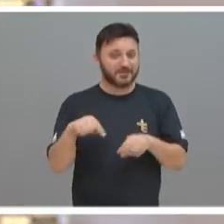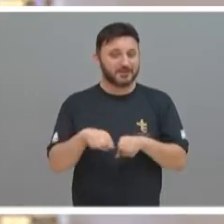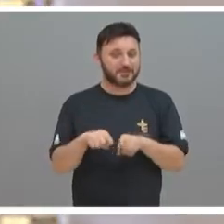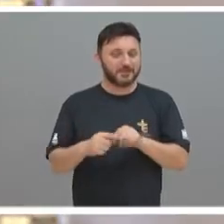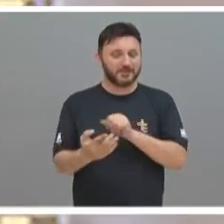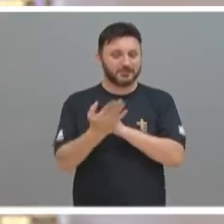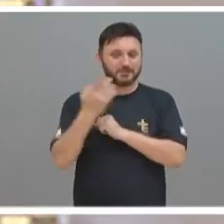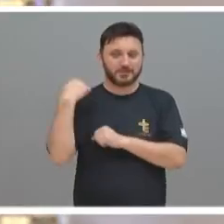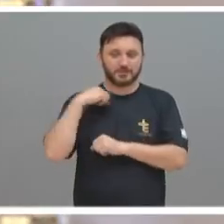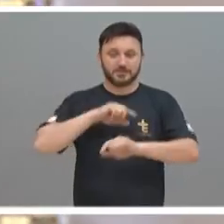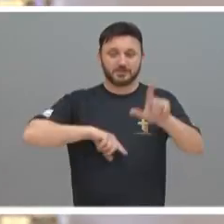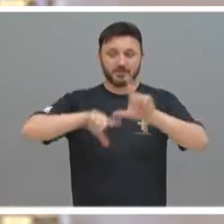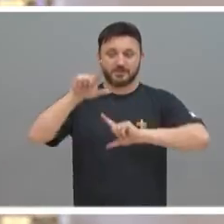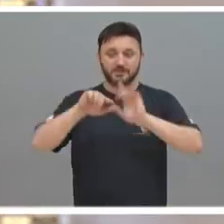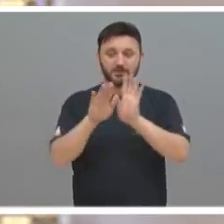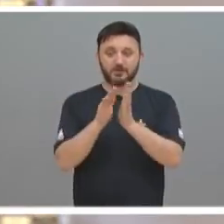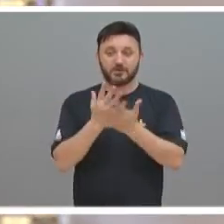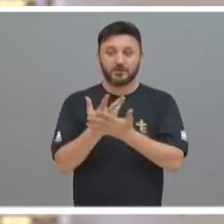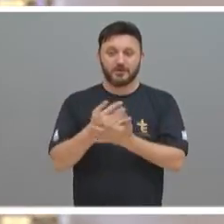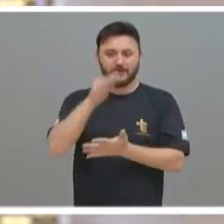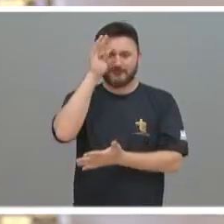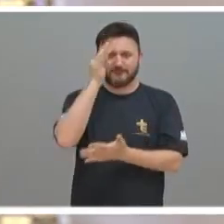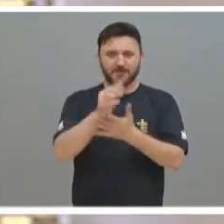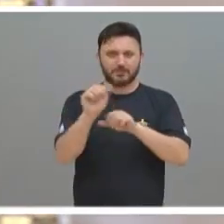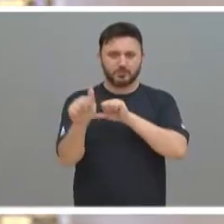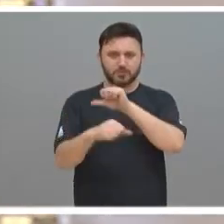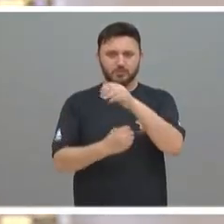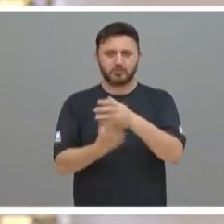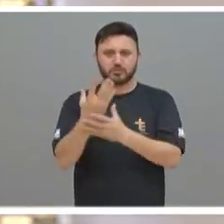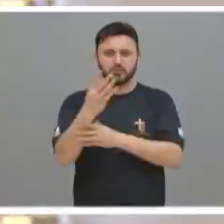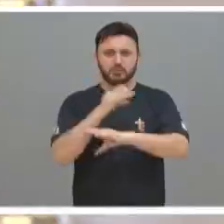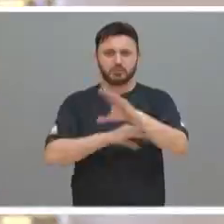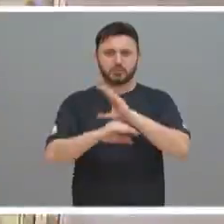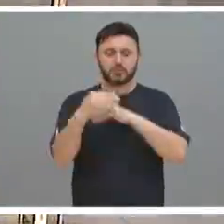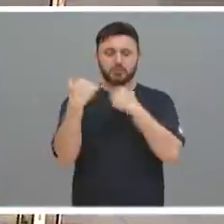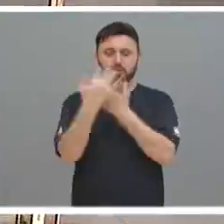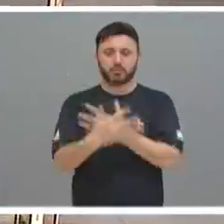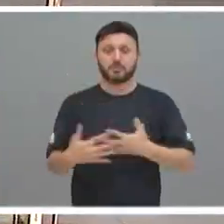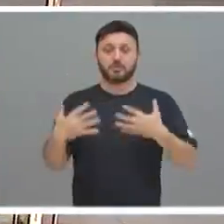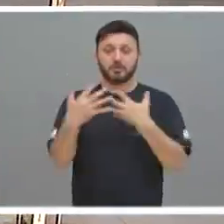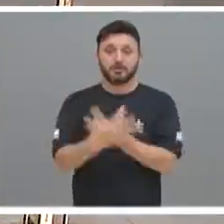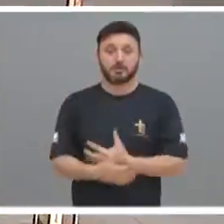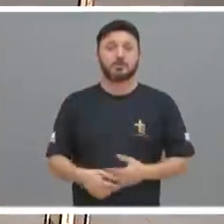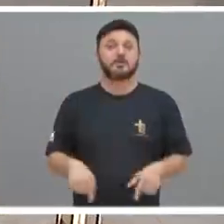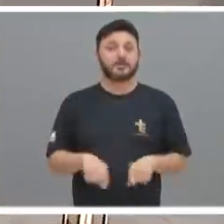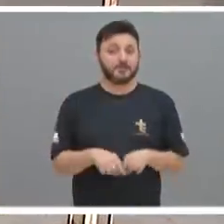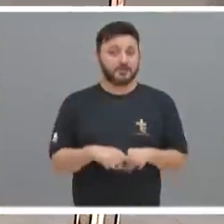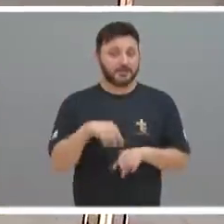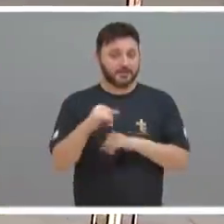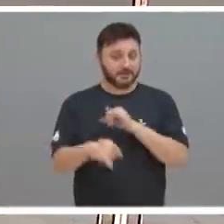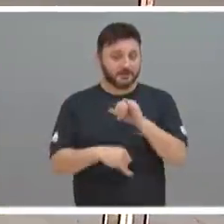e ajude-nos a transformar a fé em frutos. Cantemos.